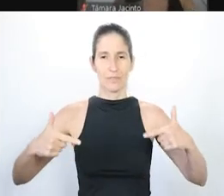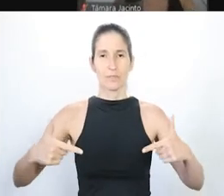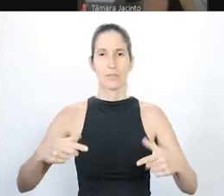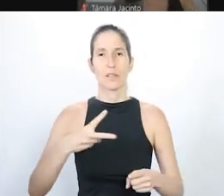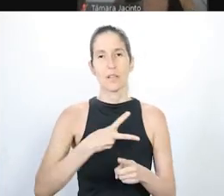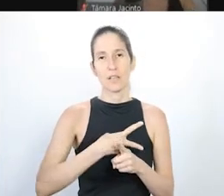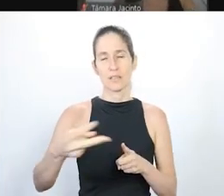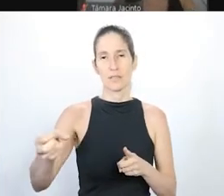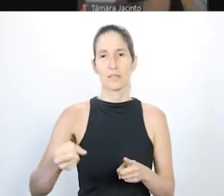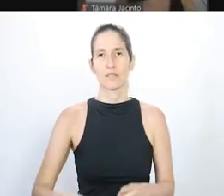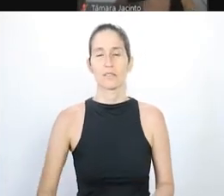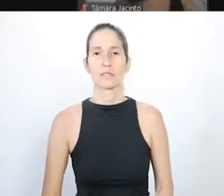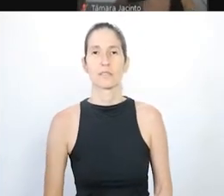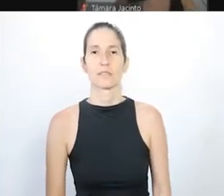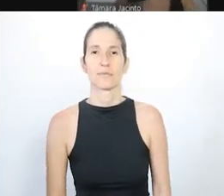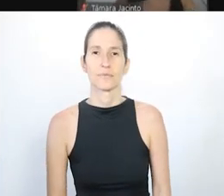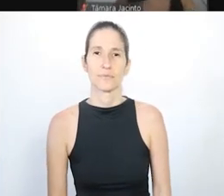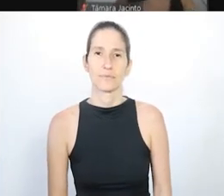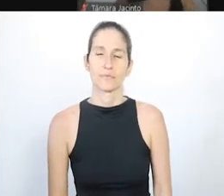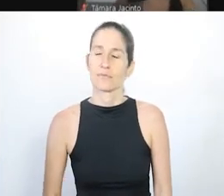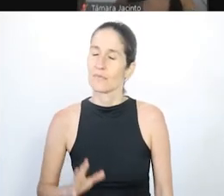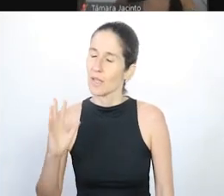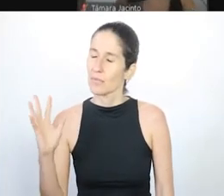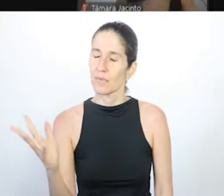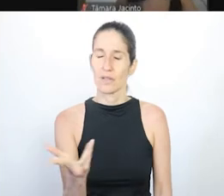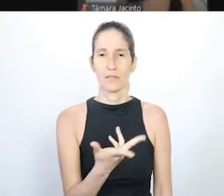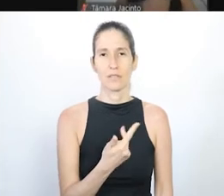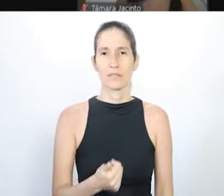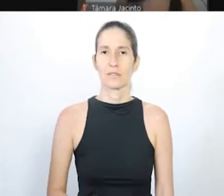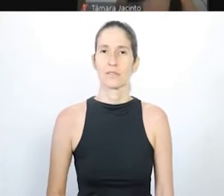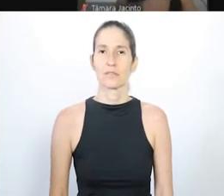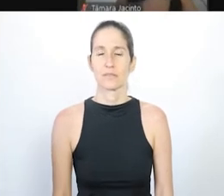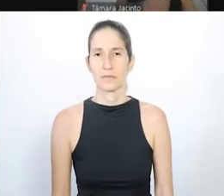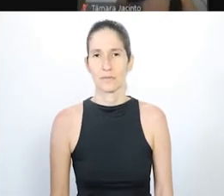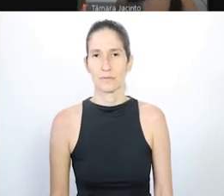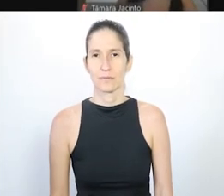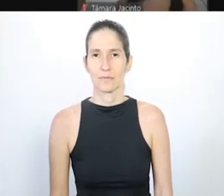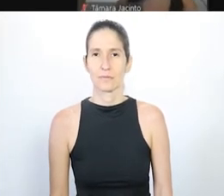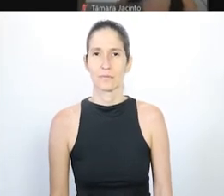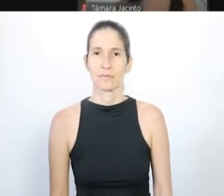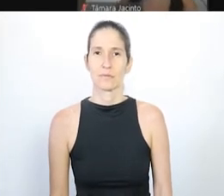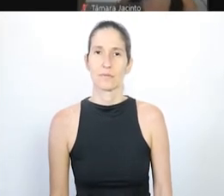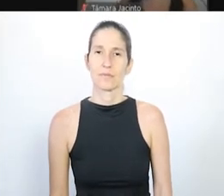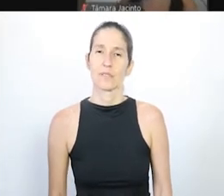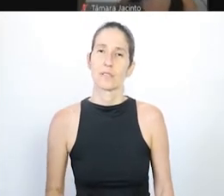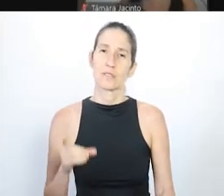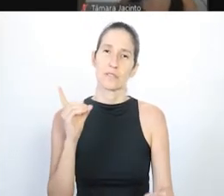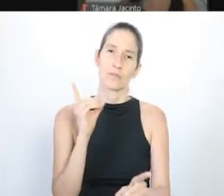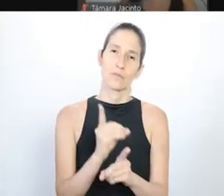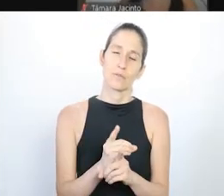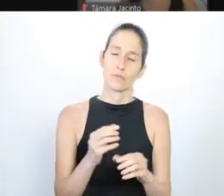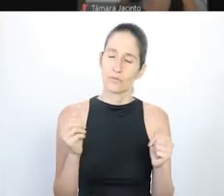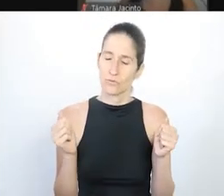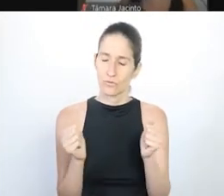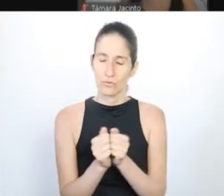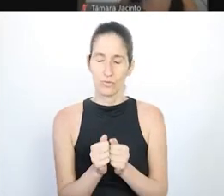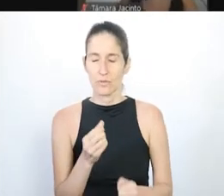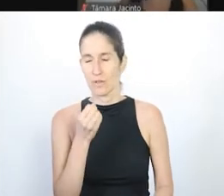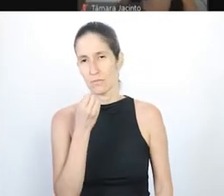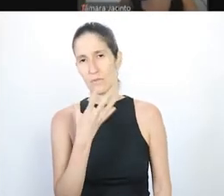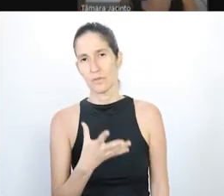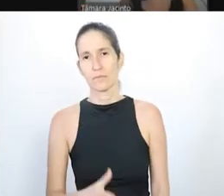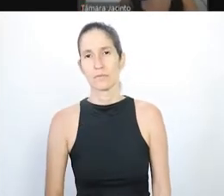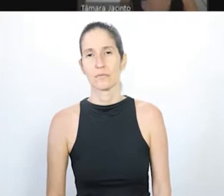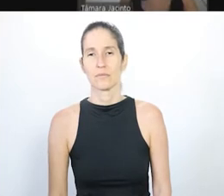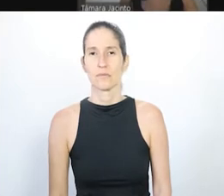muito maravilhoso isso, esse encontro com esse pessoal. E eu espero que vai ser fantástico.